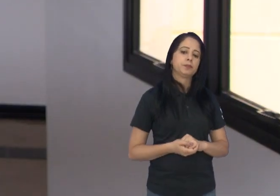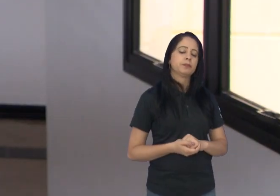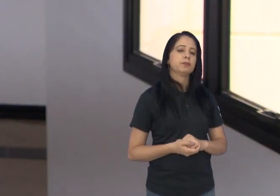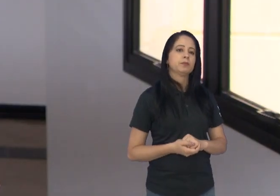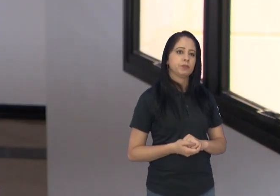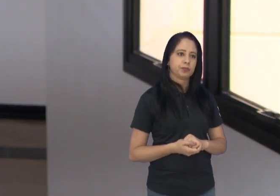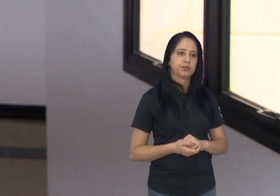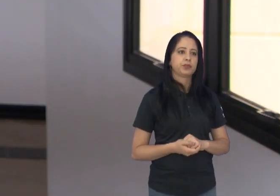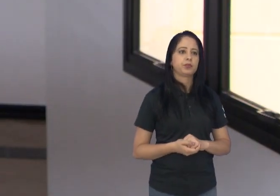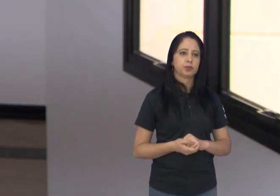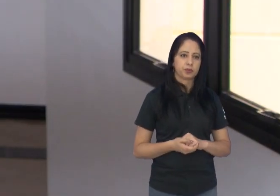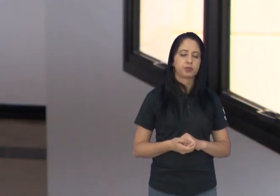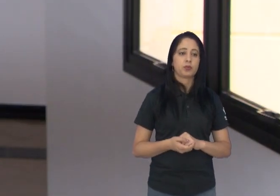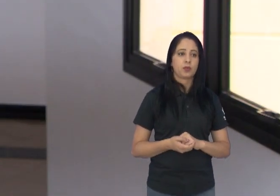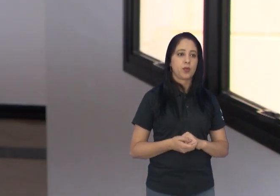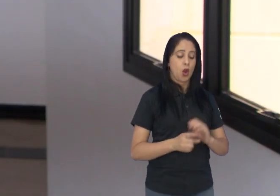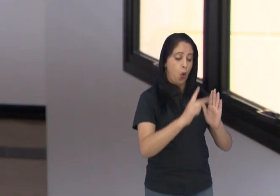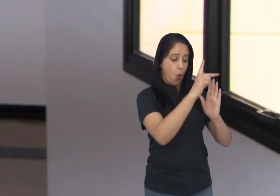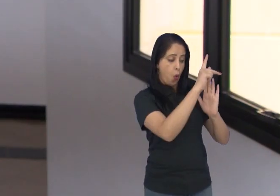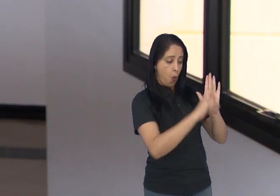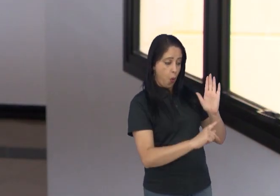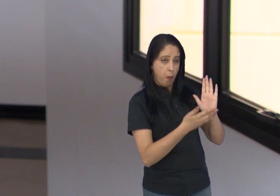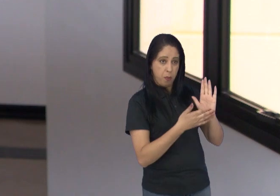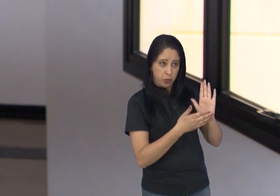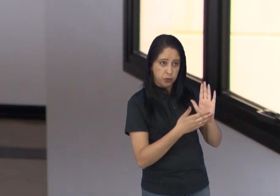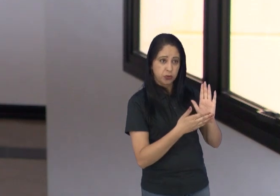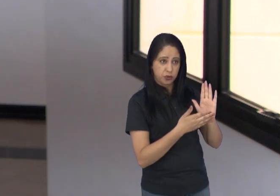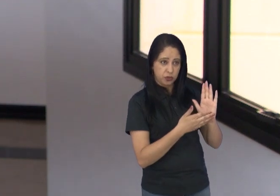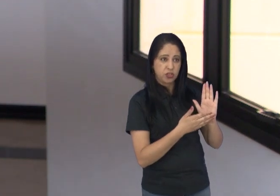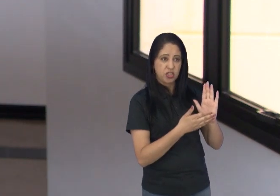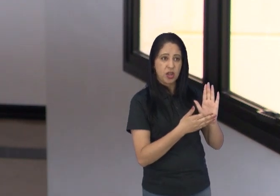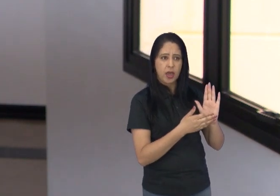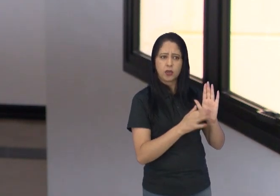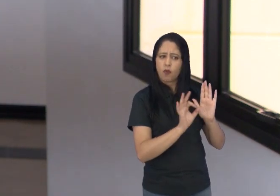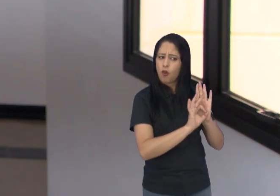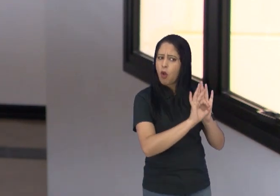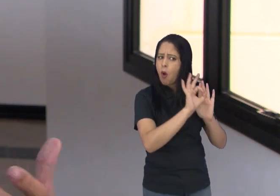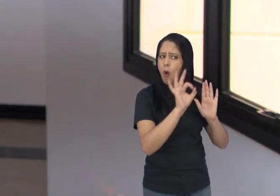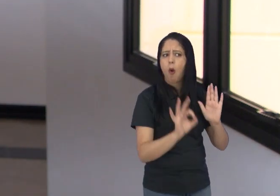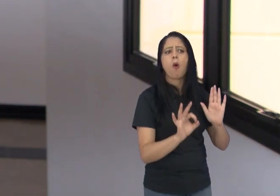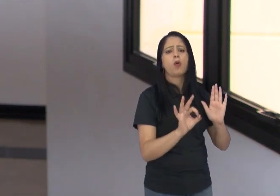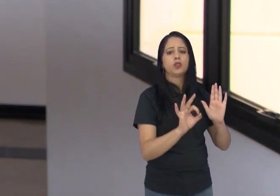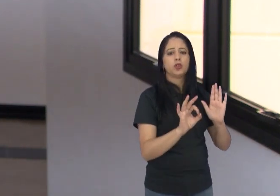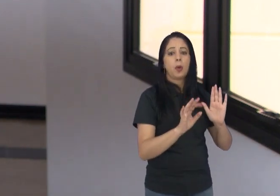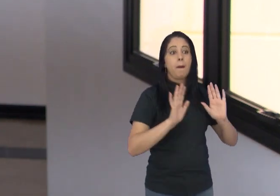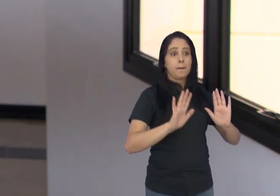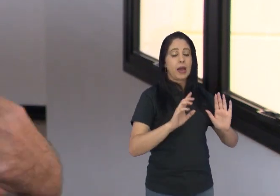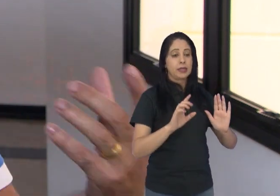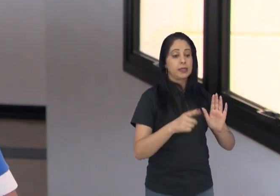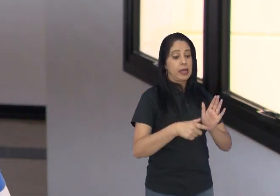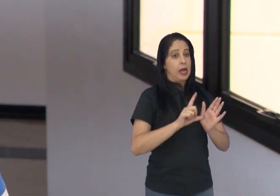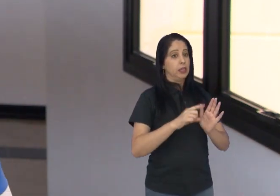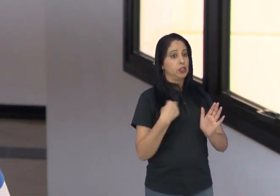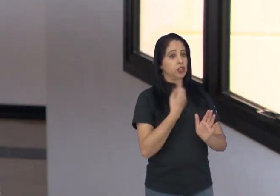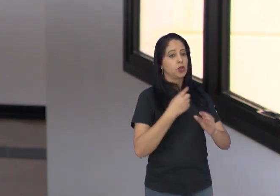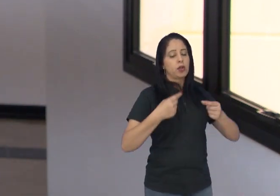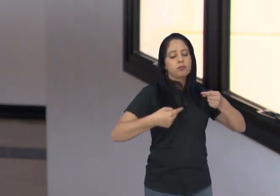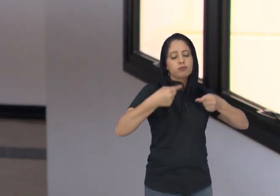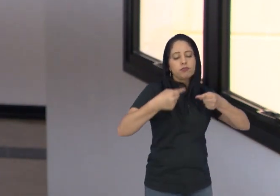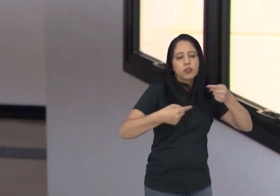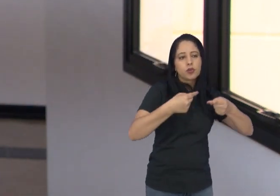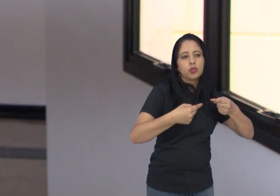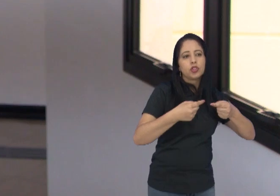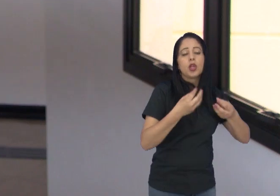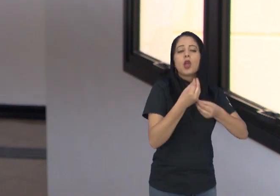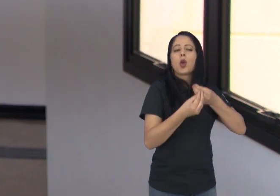Esse plano ele foi muito desenvolvido pelo Conselho Municipal de Esportes e a gente vai discutir no que pode ser melhorado,